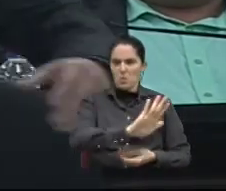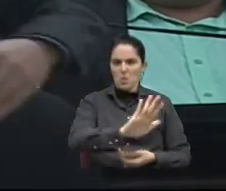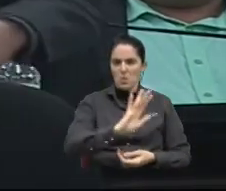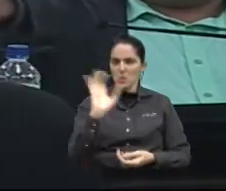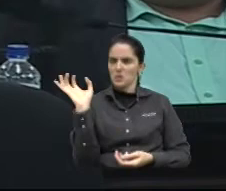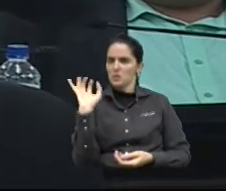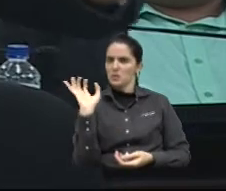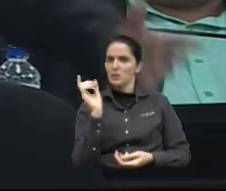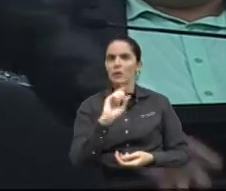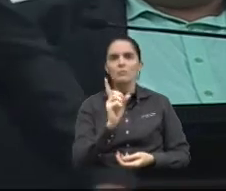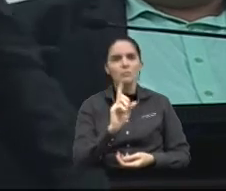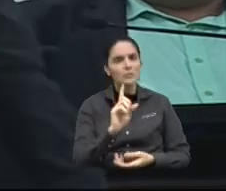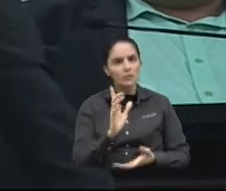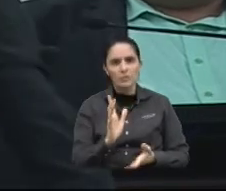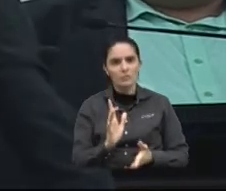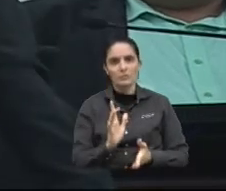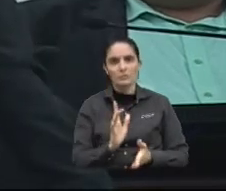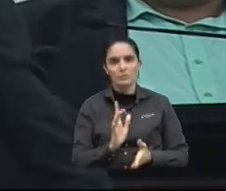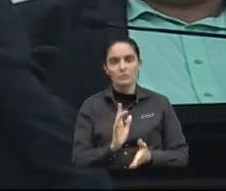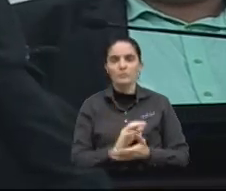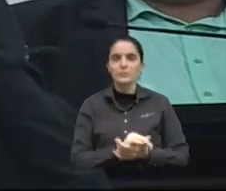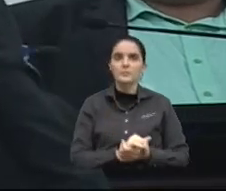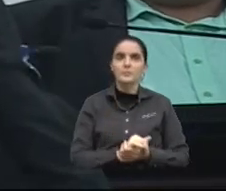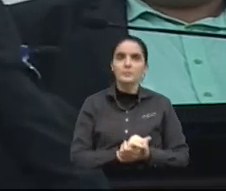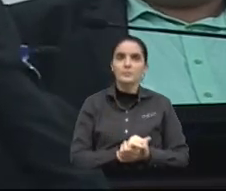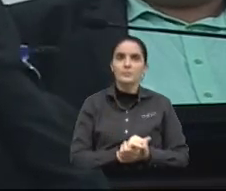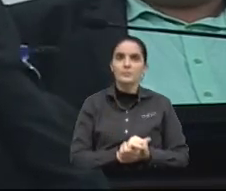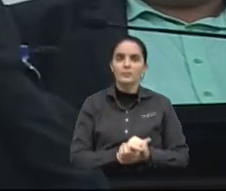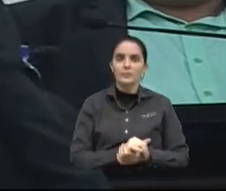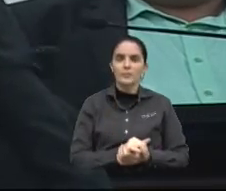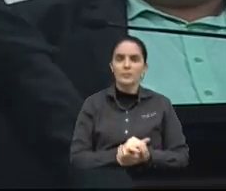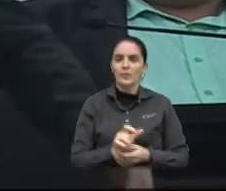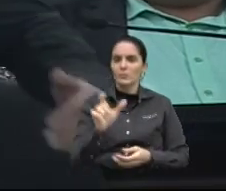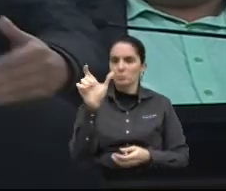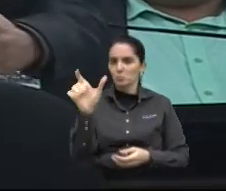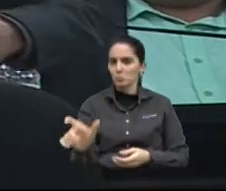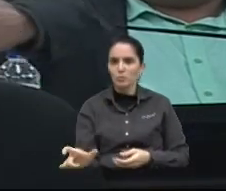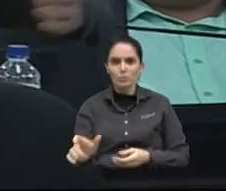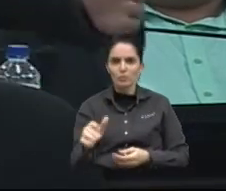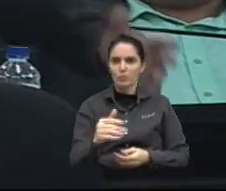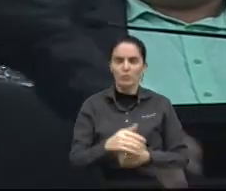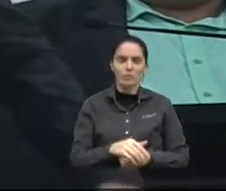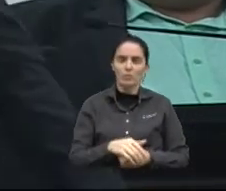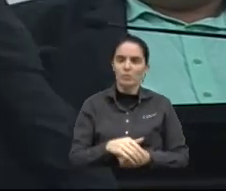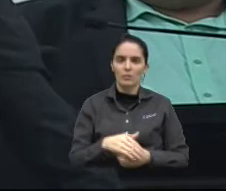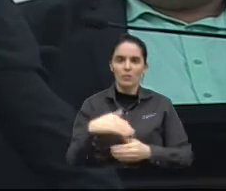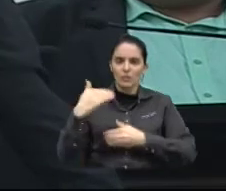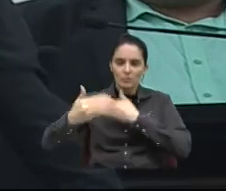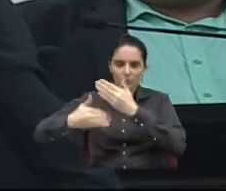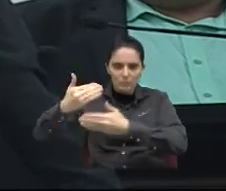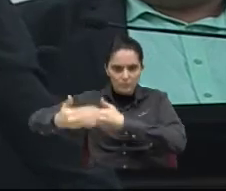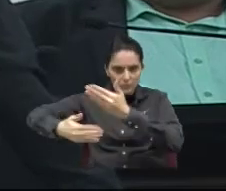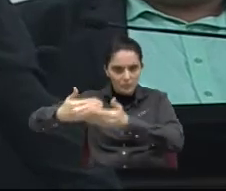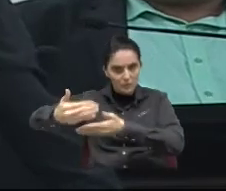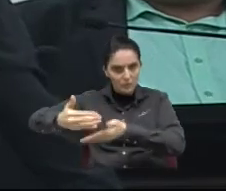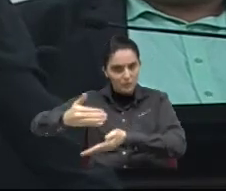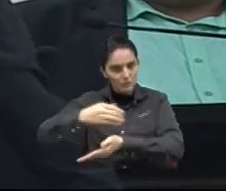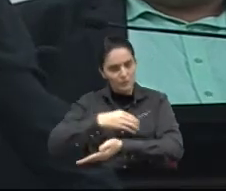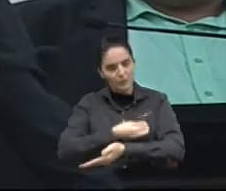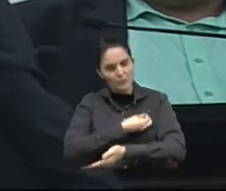amamos aqueles que te ensinem e tenham ao longo de sua vida mudada a sua orientação